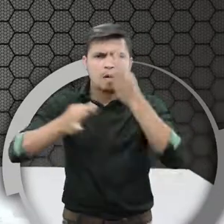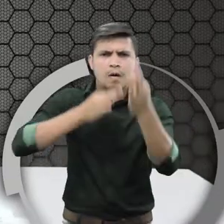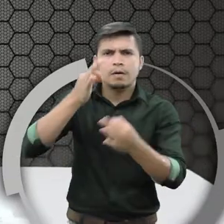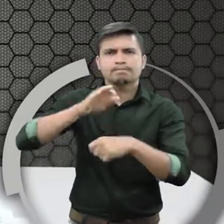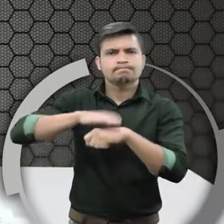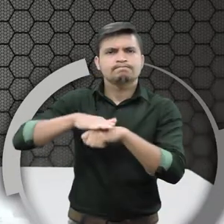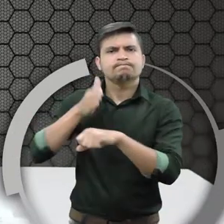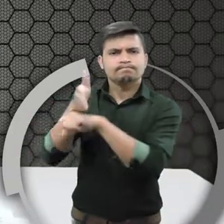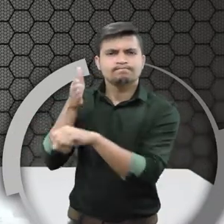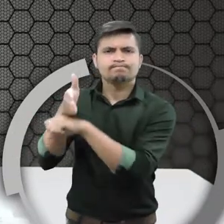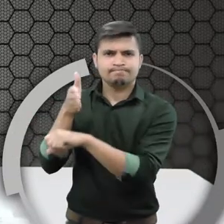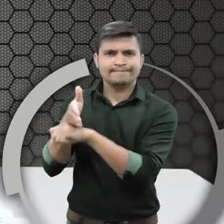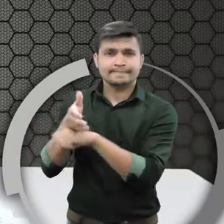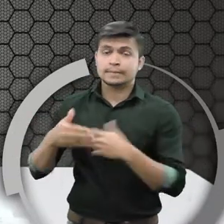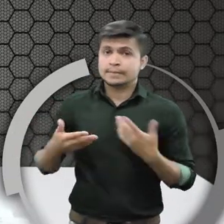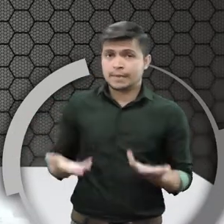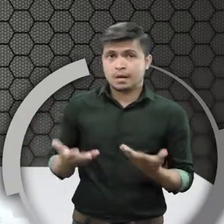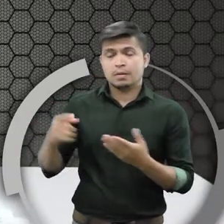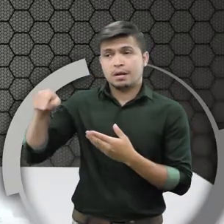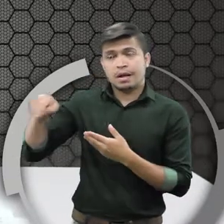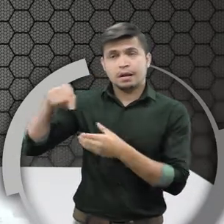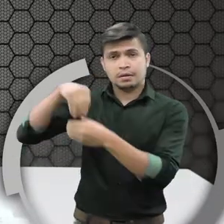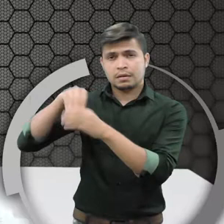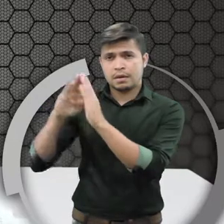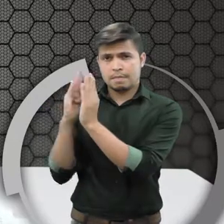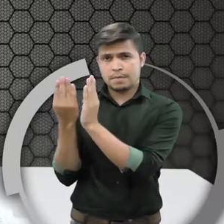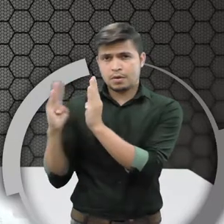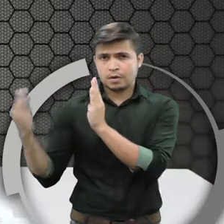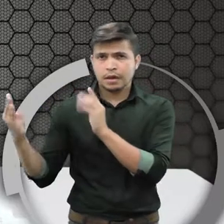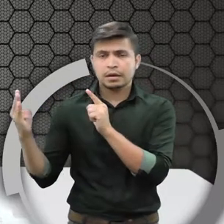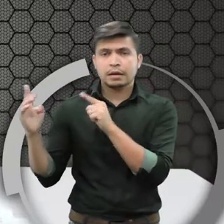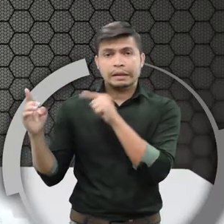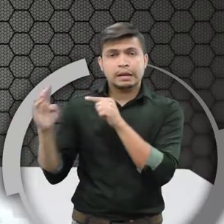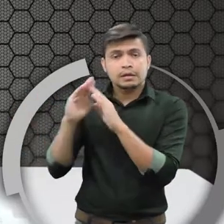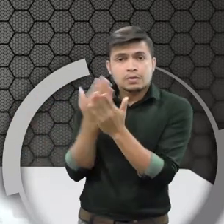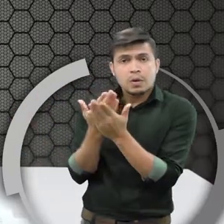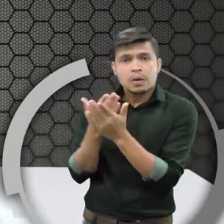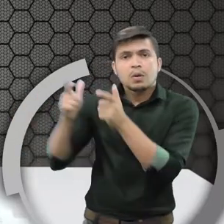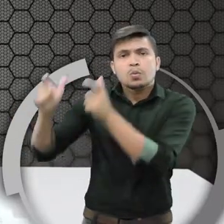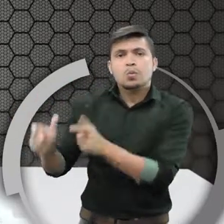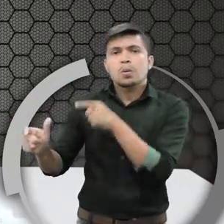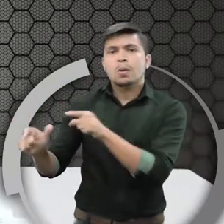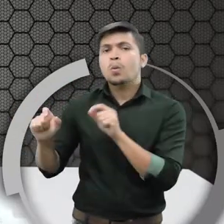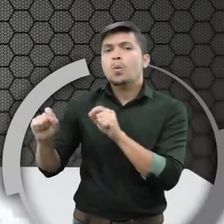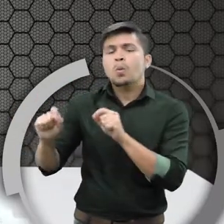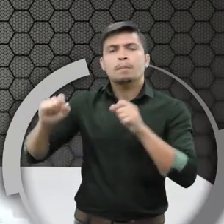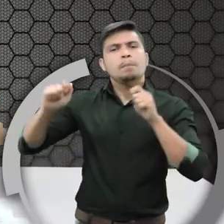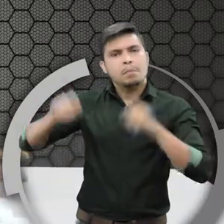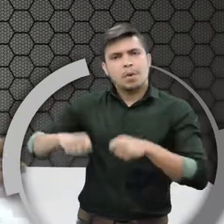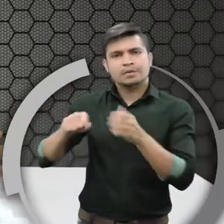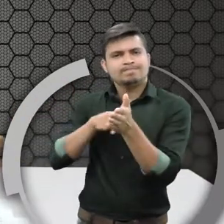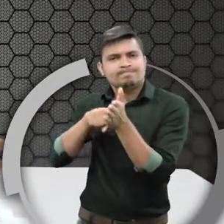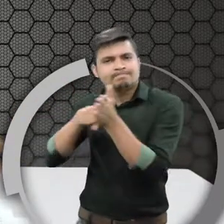Então, às vezes, muitas vezes, o multimeios, a escola é o único lugar onde ele tem de pesquisa. Isso, a gente tem que saber que o